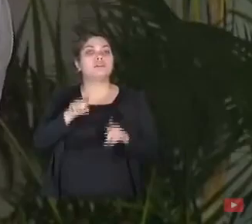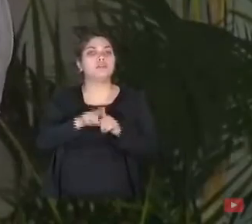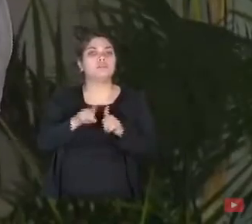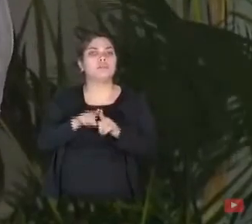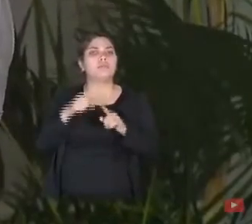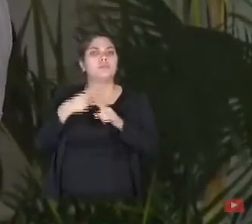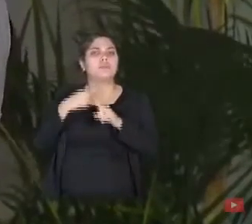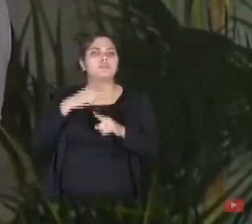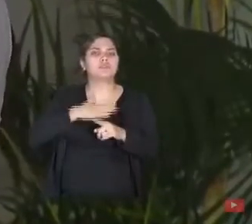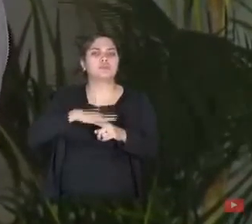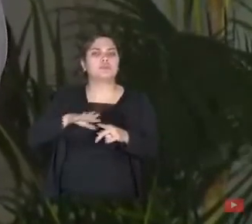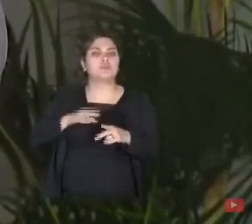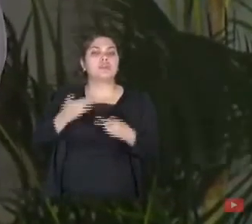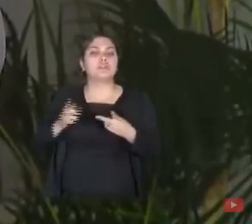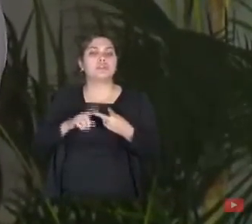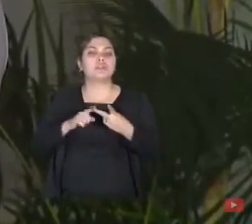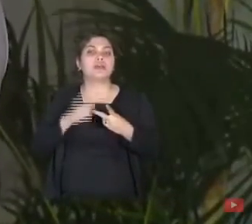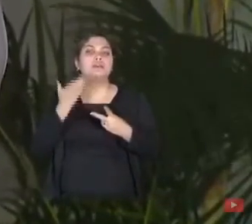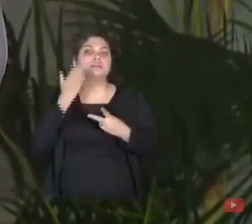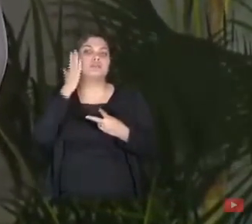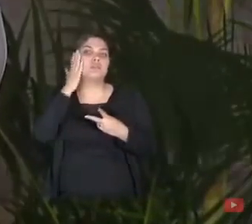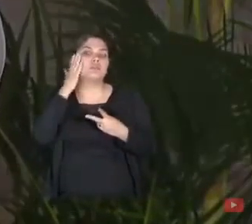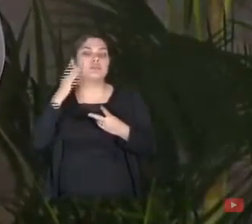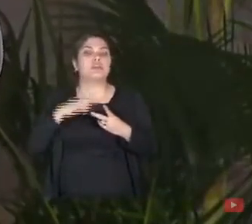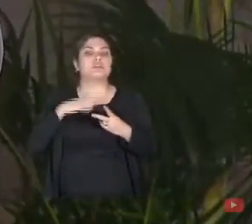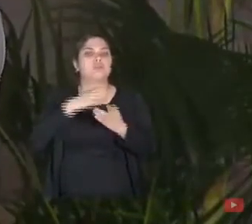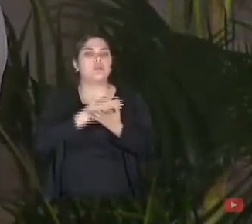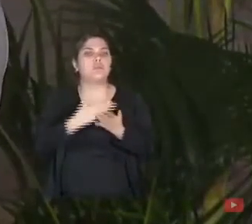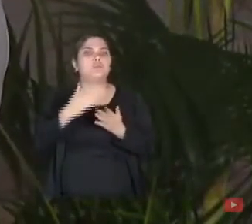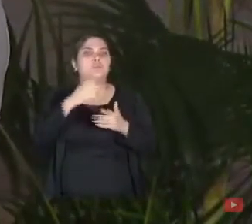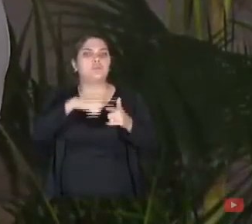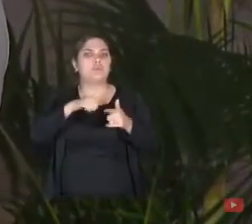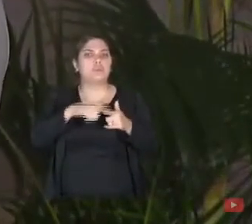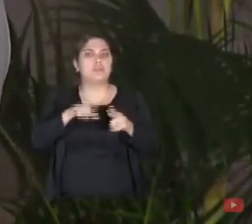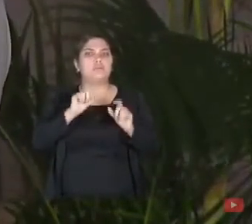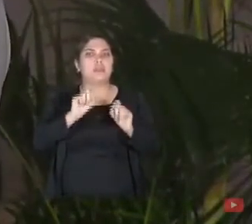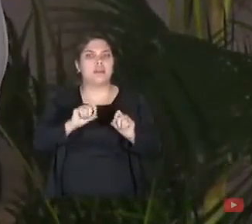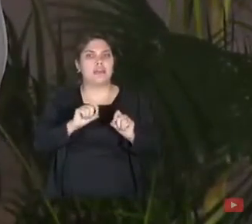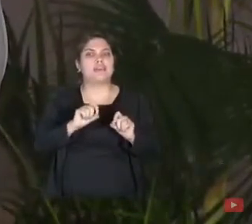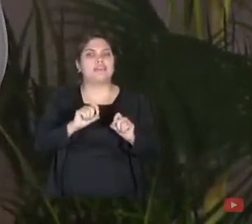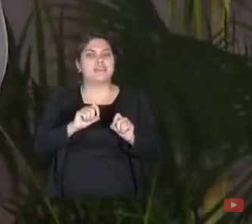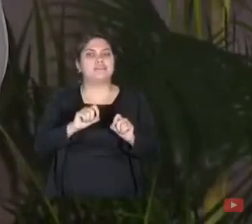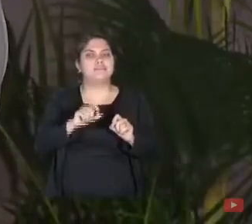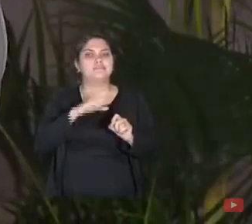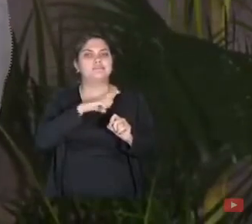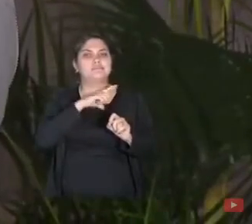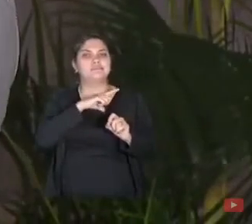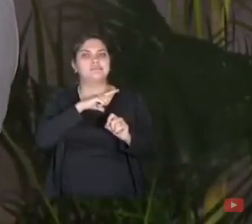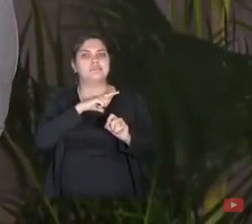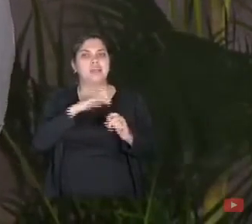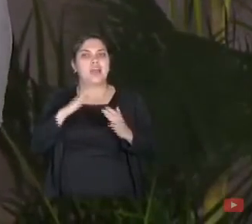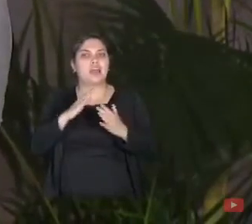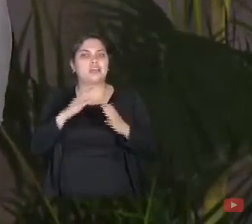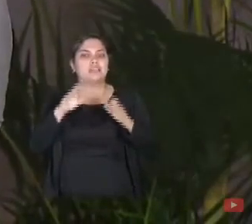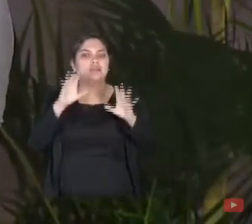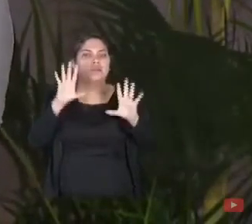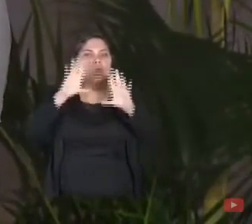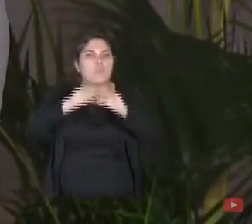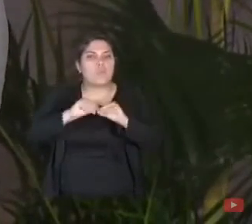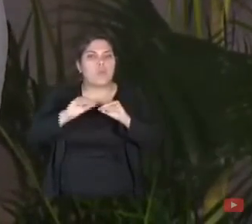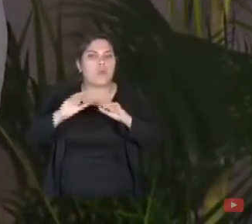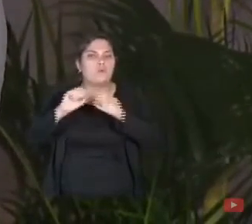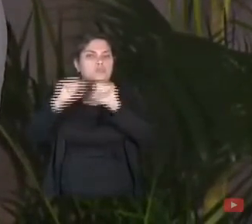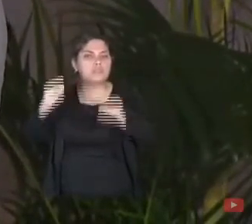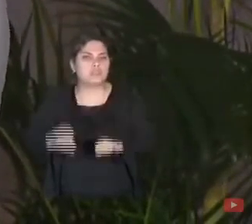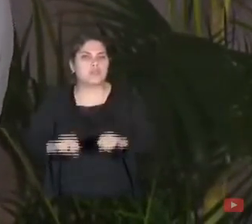não simpatizou? E também saber se a origem desse problema também foi o desligamento de um dos sistemas, né? O senhor